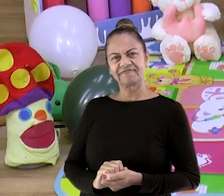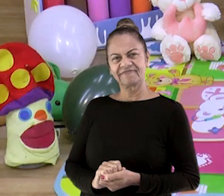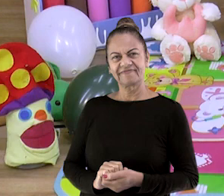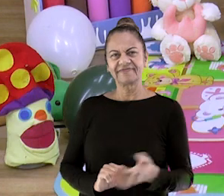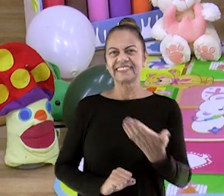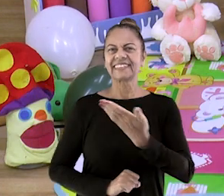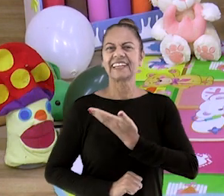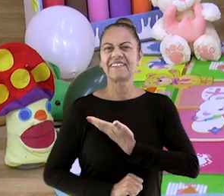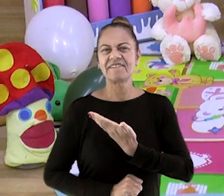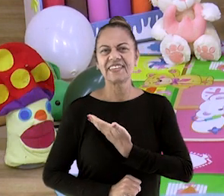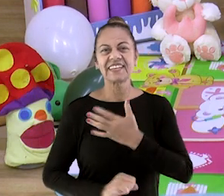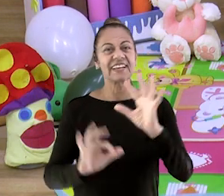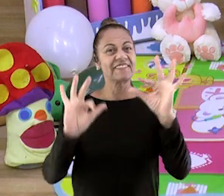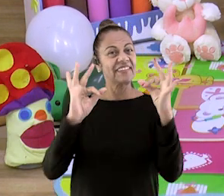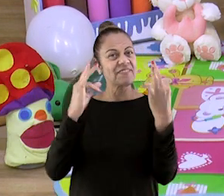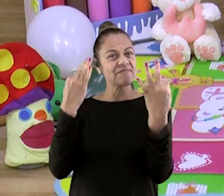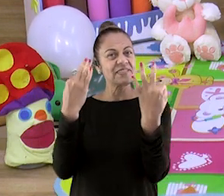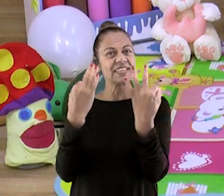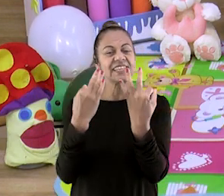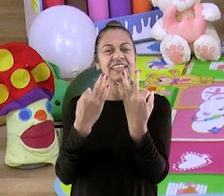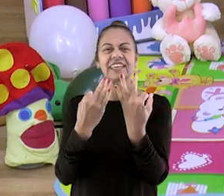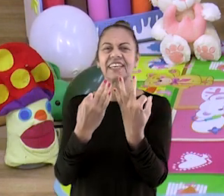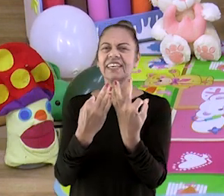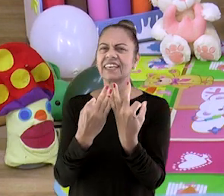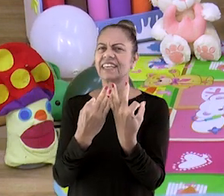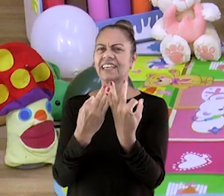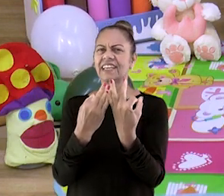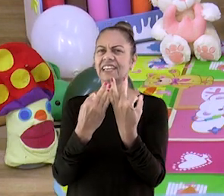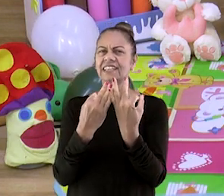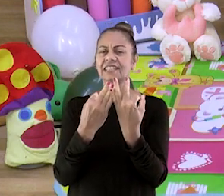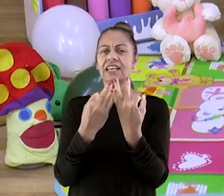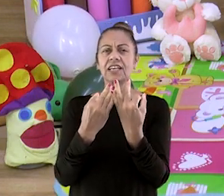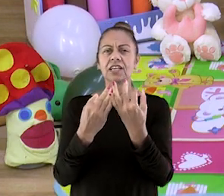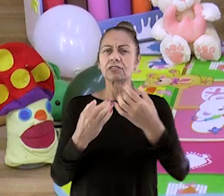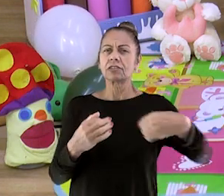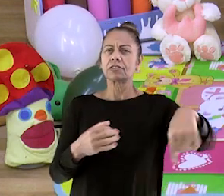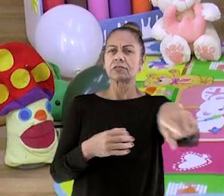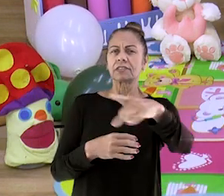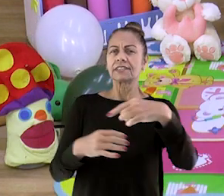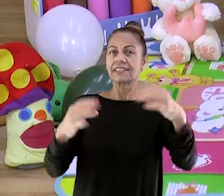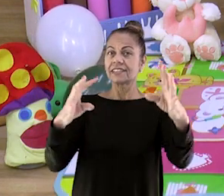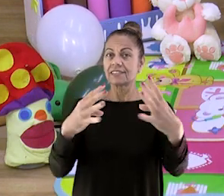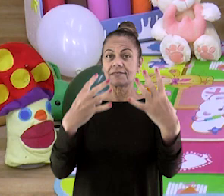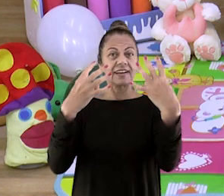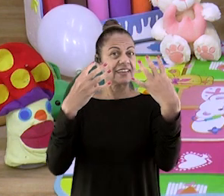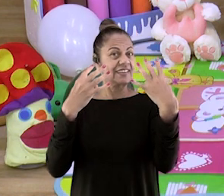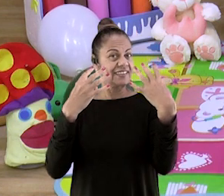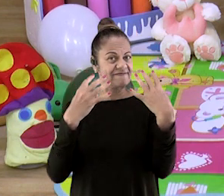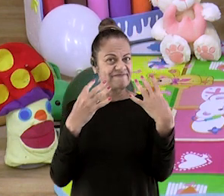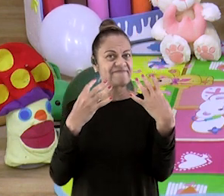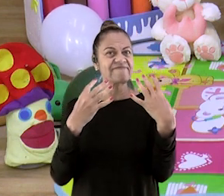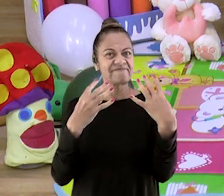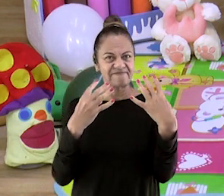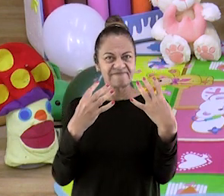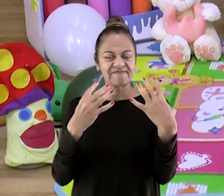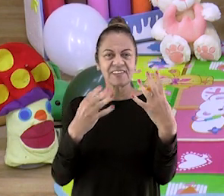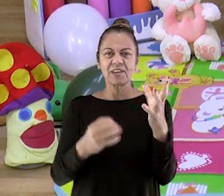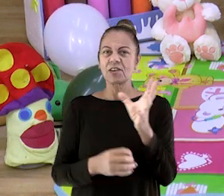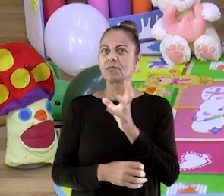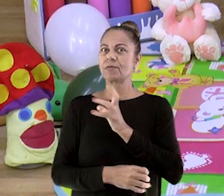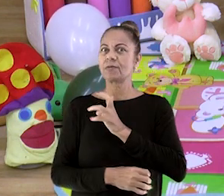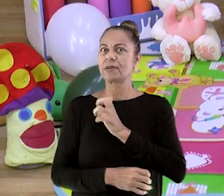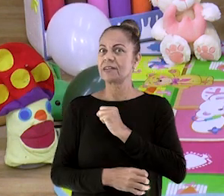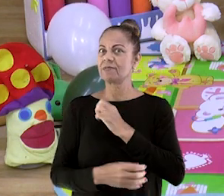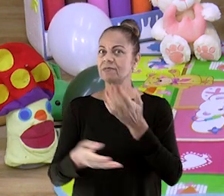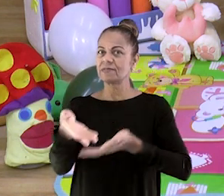amigos famílias e todos ligadas no dever em casa na TV Eu amo